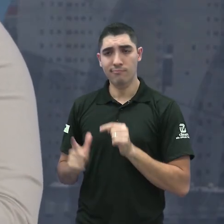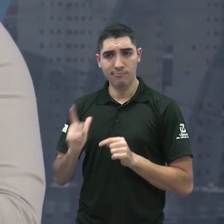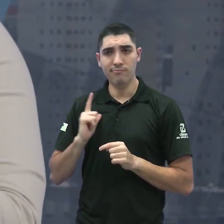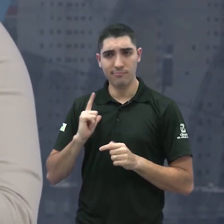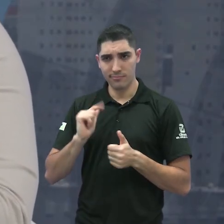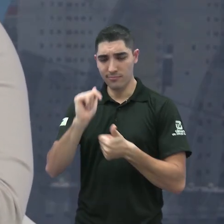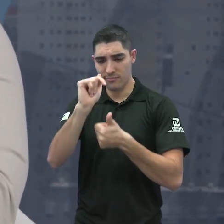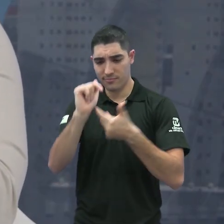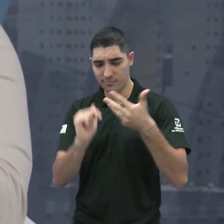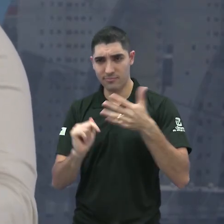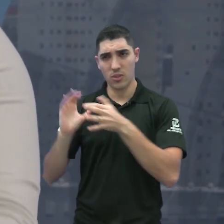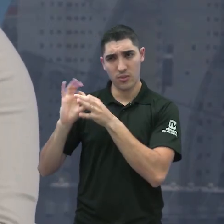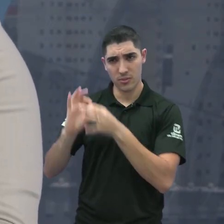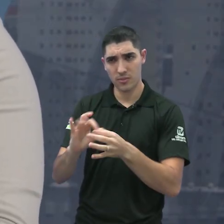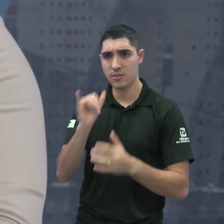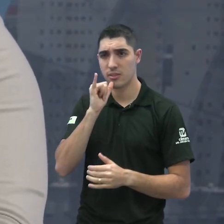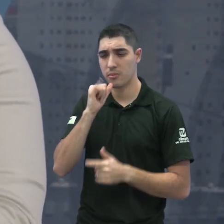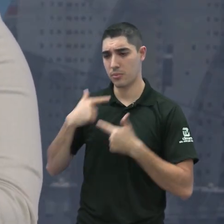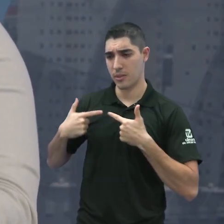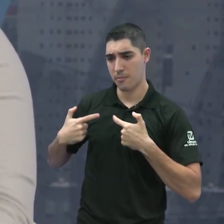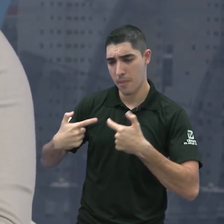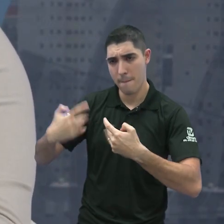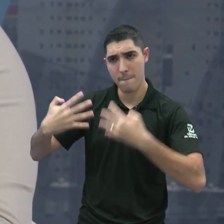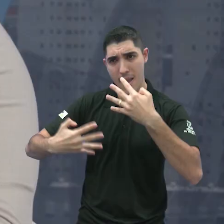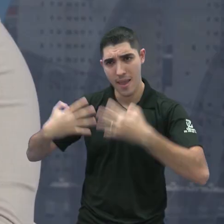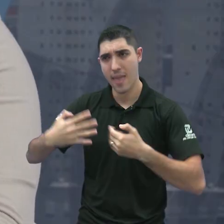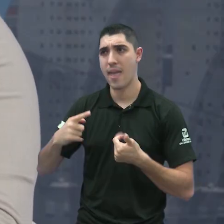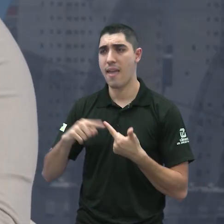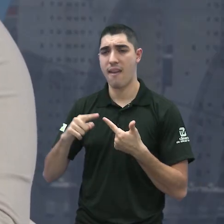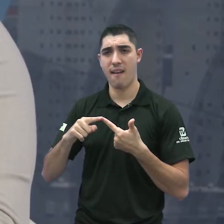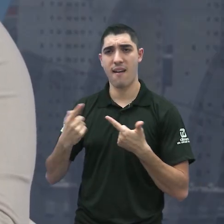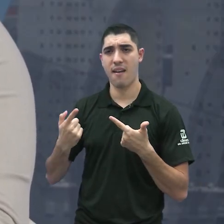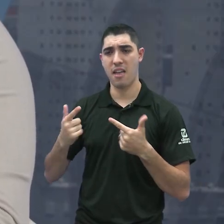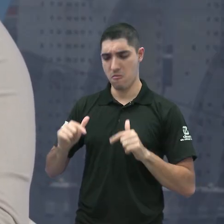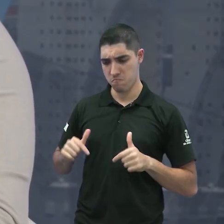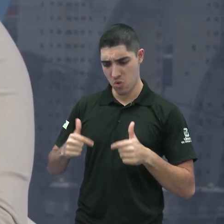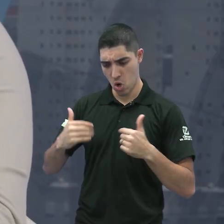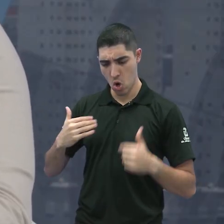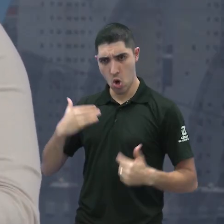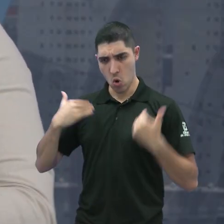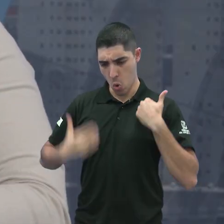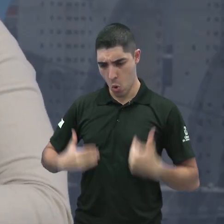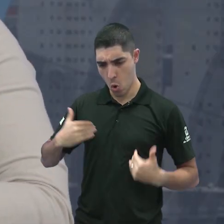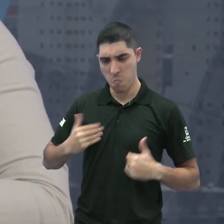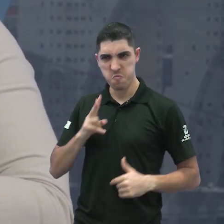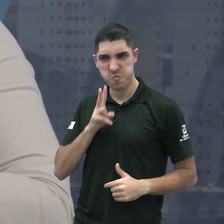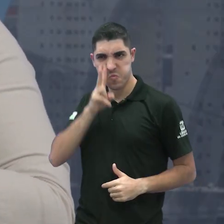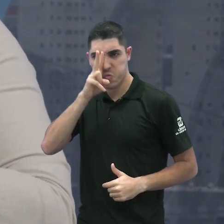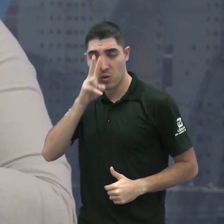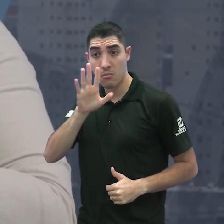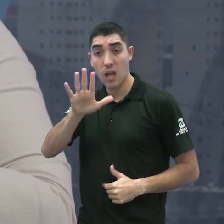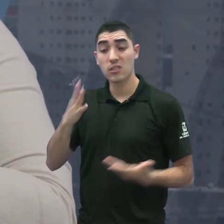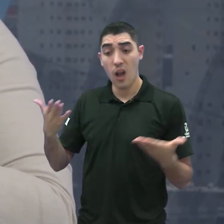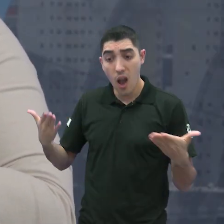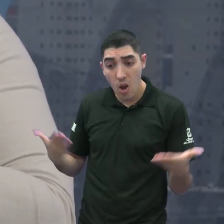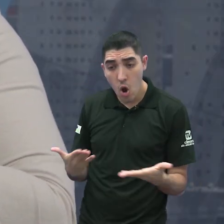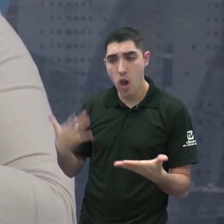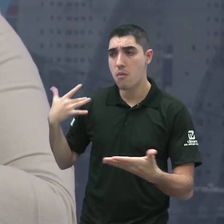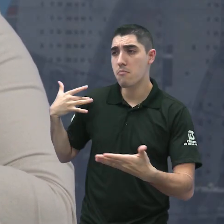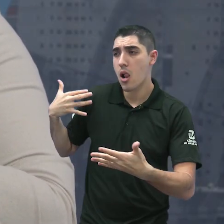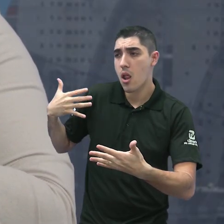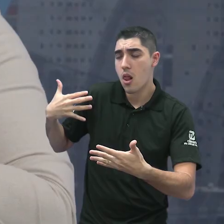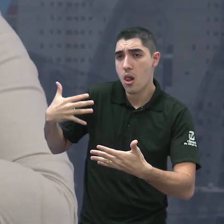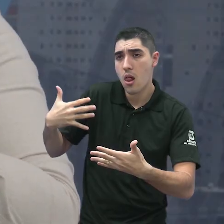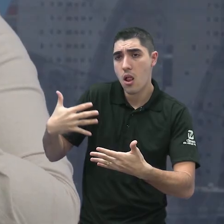explicações ligadas a questões de guerra, questões de força física, com o passar do tempo se transformou,